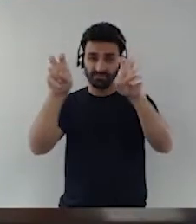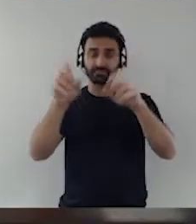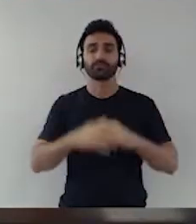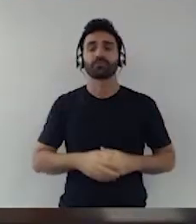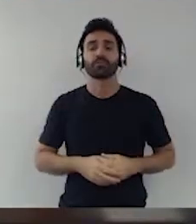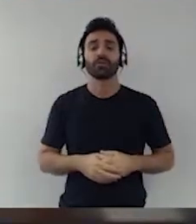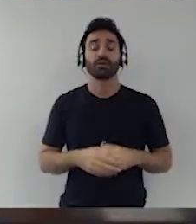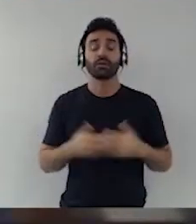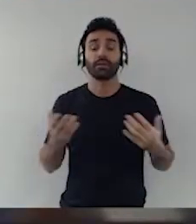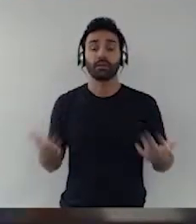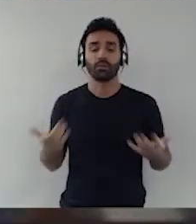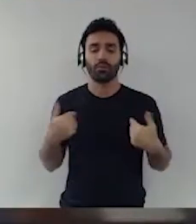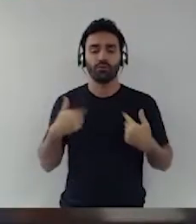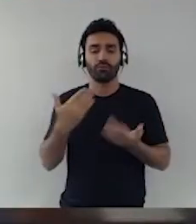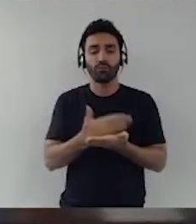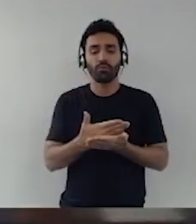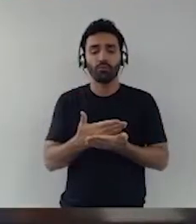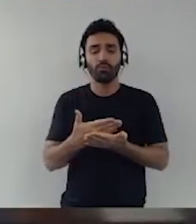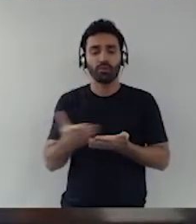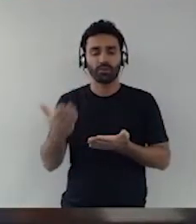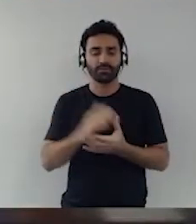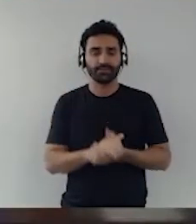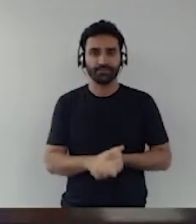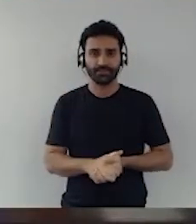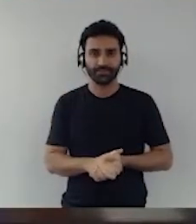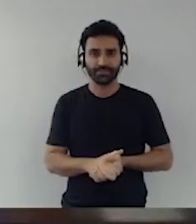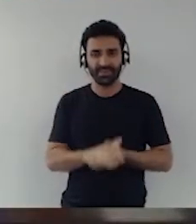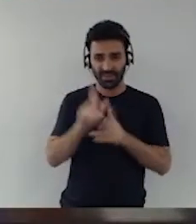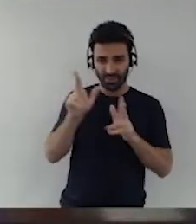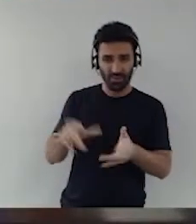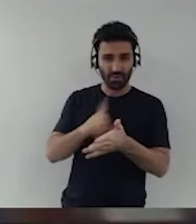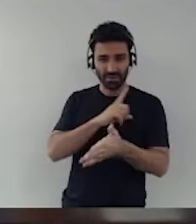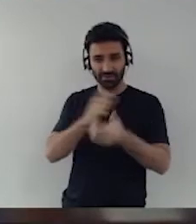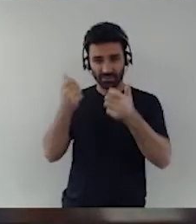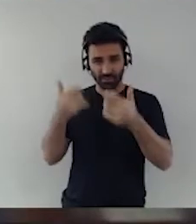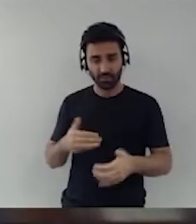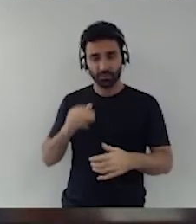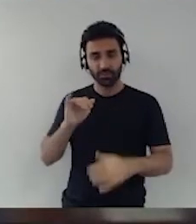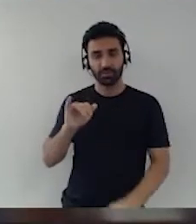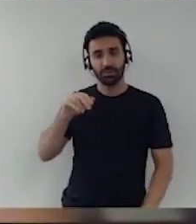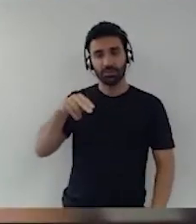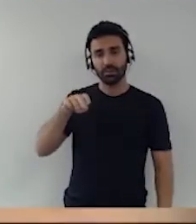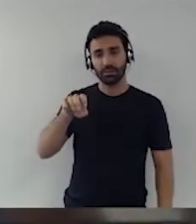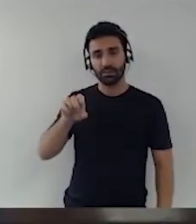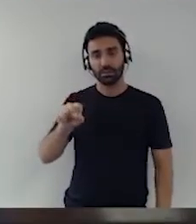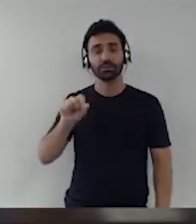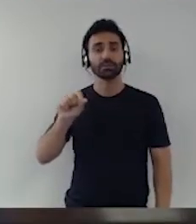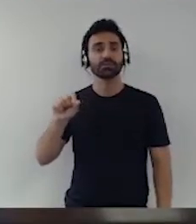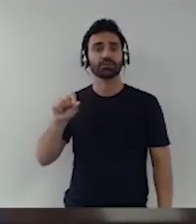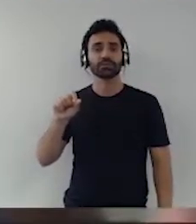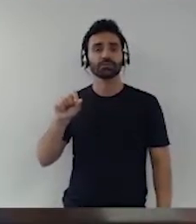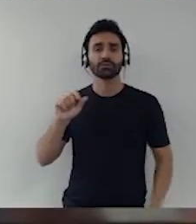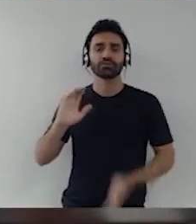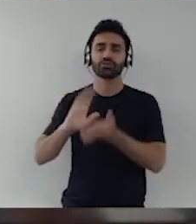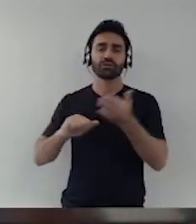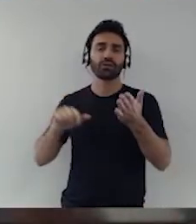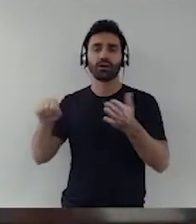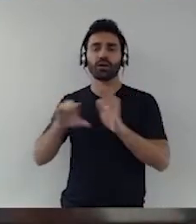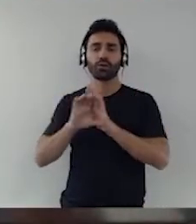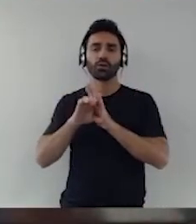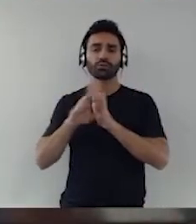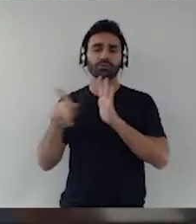que eu começaria na linha da minha antecessora, a doutora Inês, desconstruindo esse conceito de novo